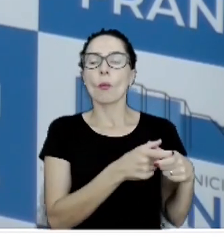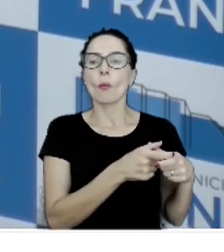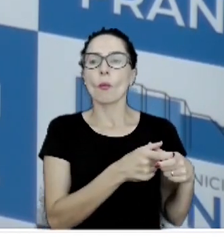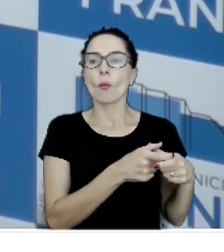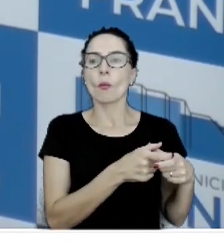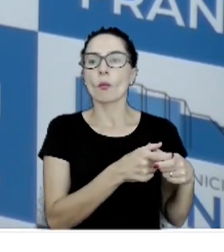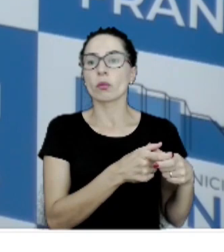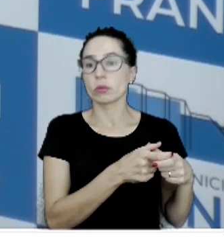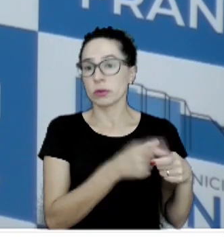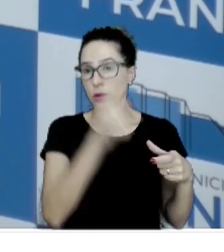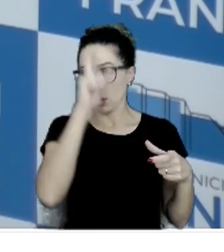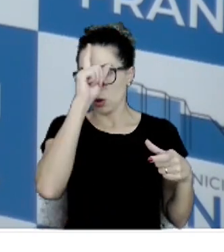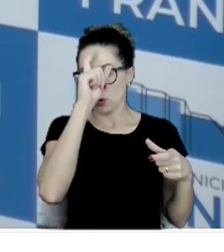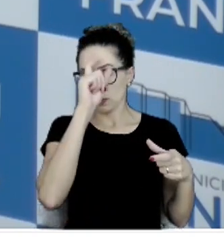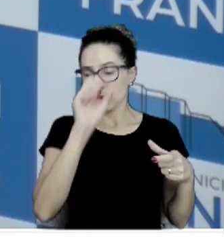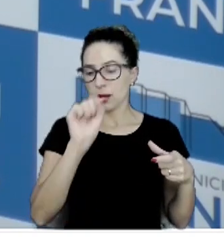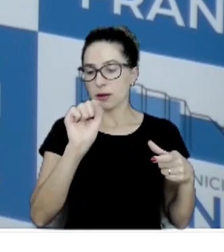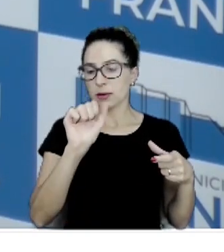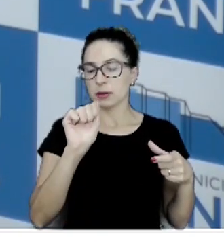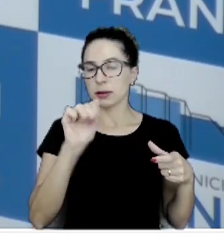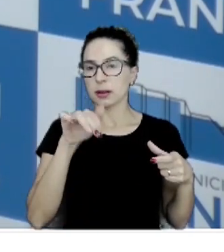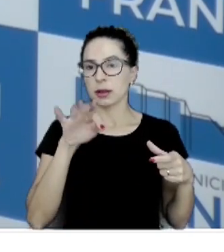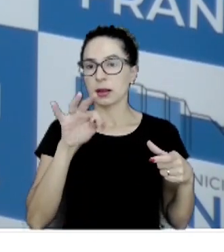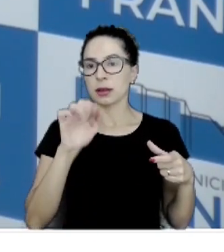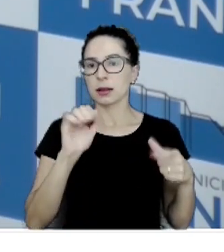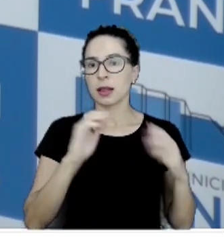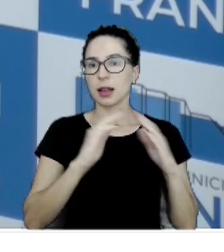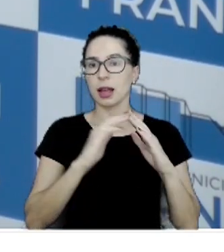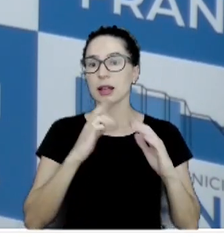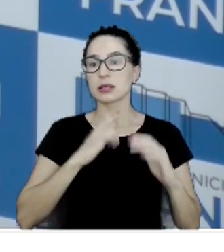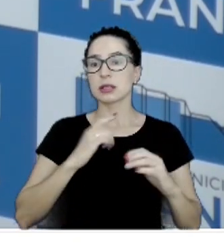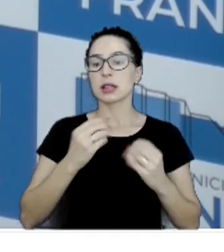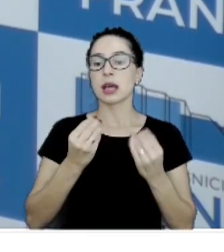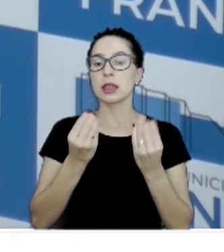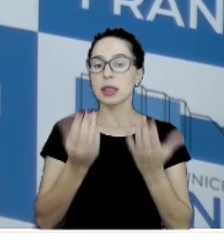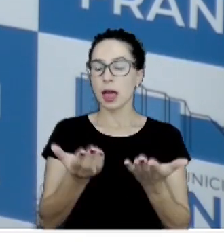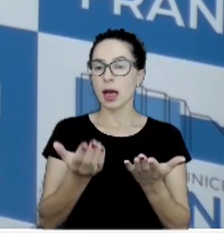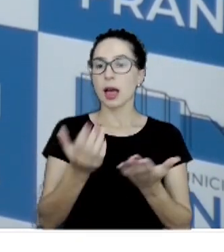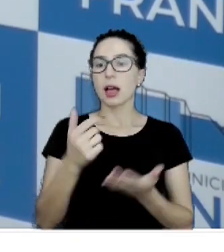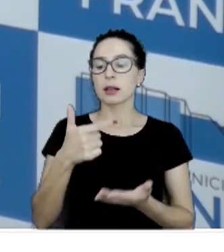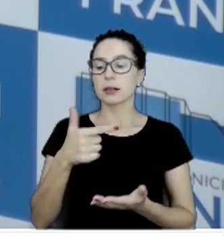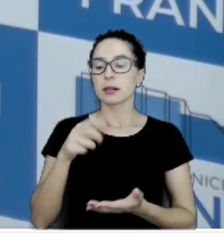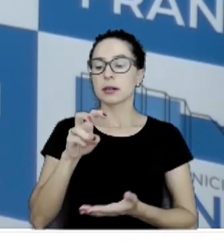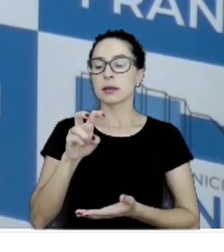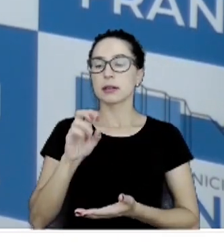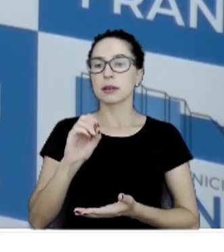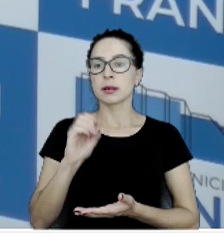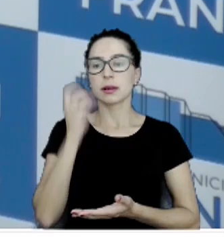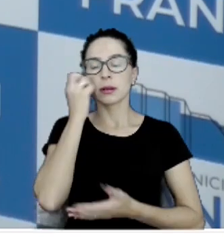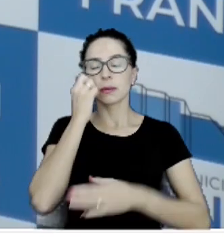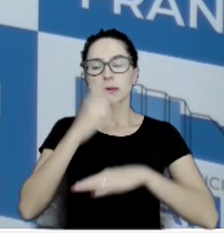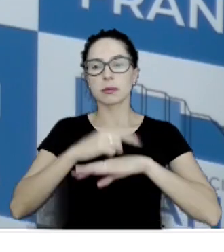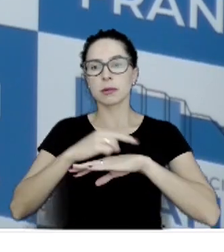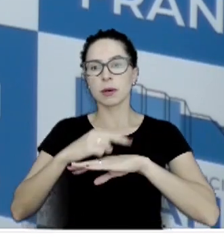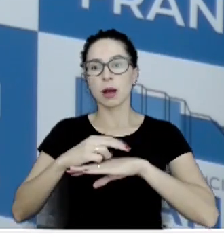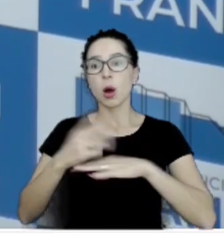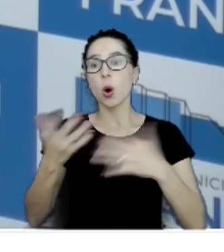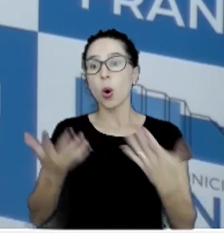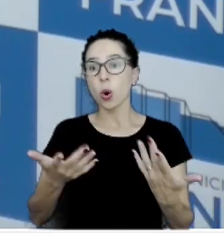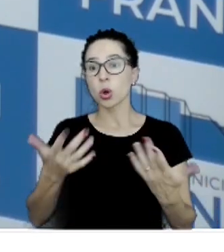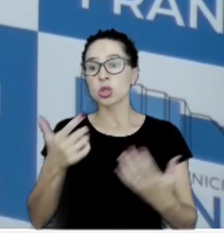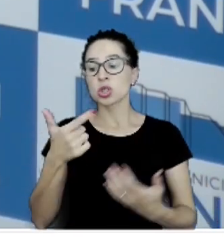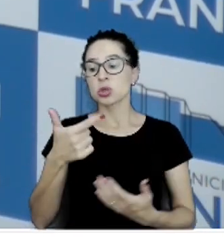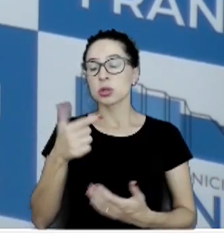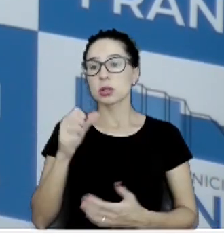tinha à disposição 250 leitos e hoje 281. Houve